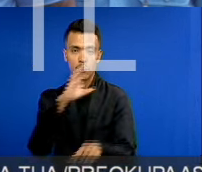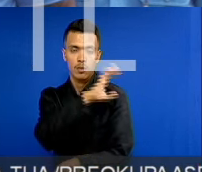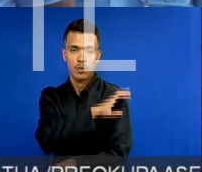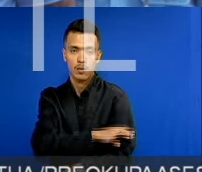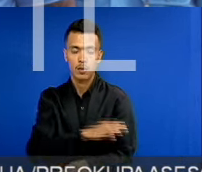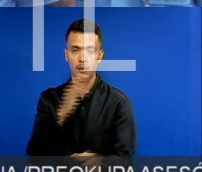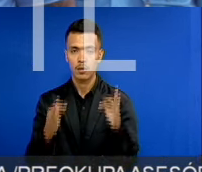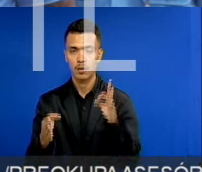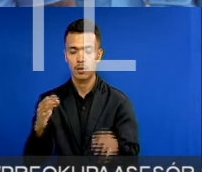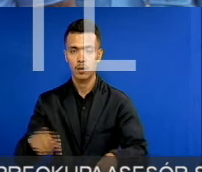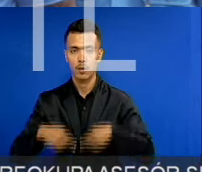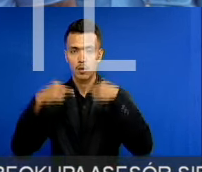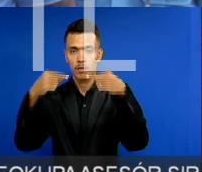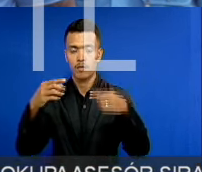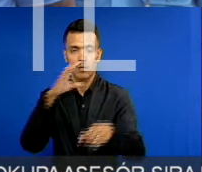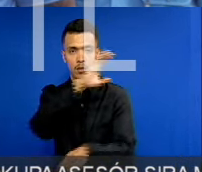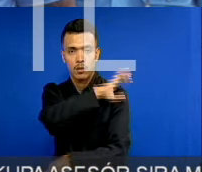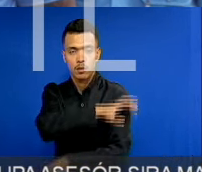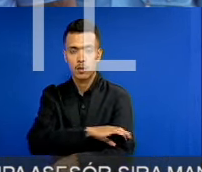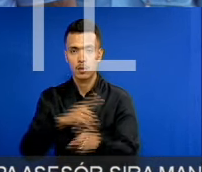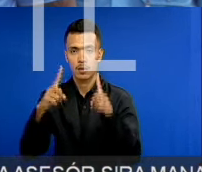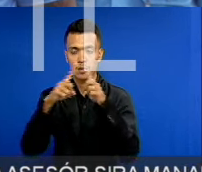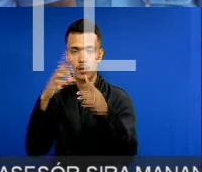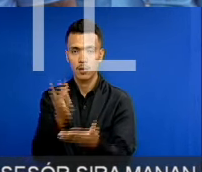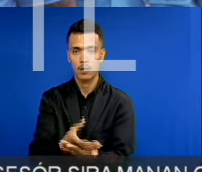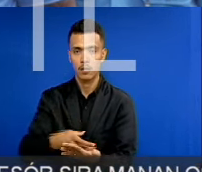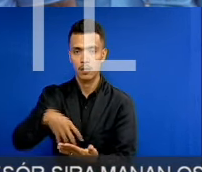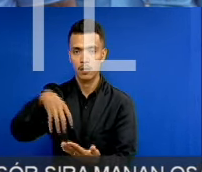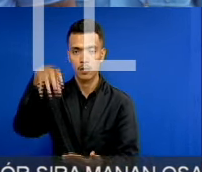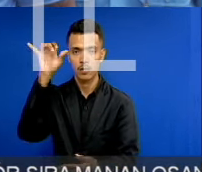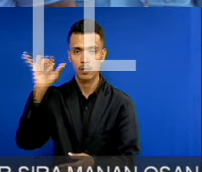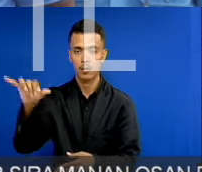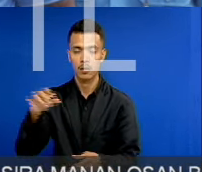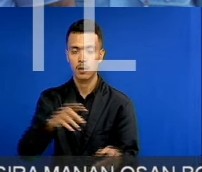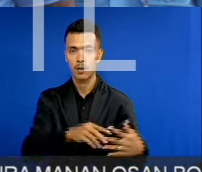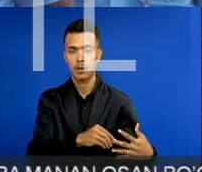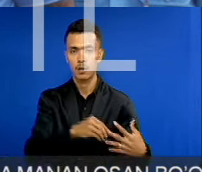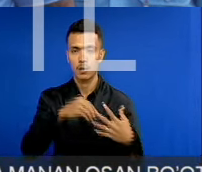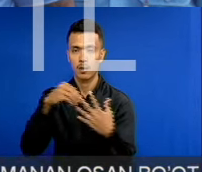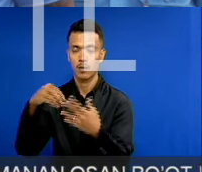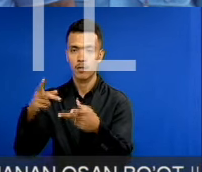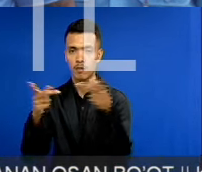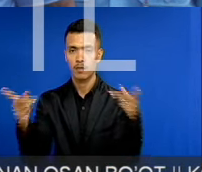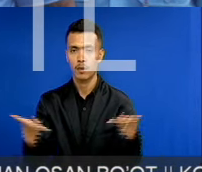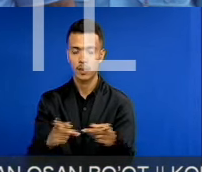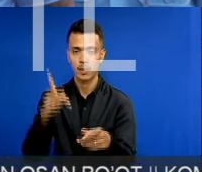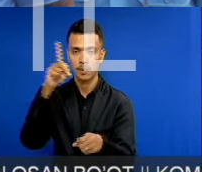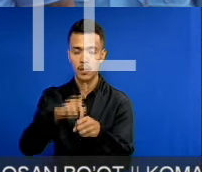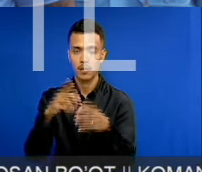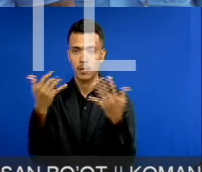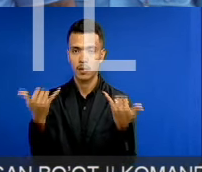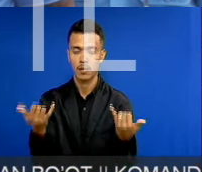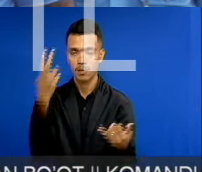pada tabele, fo segurança ba itania rikesira lili maka mina posto nebe maka hanya ita hari darau